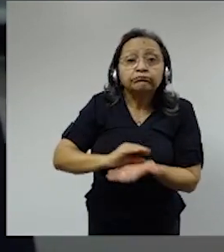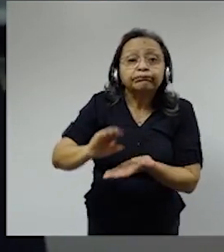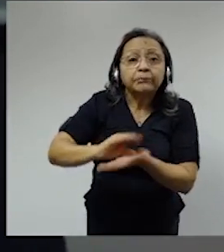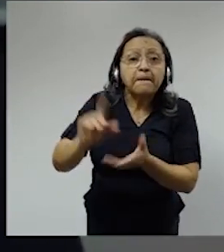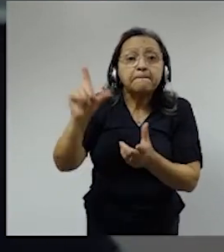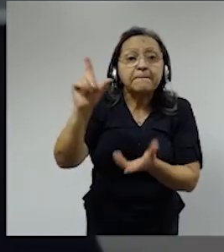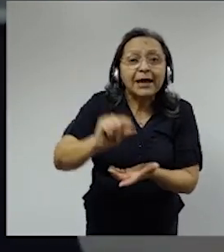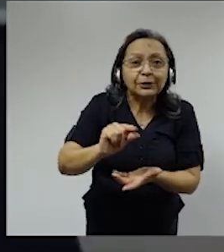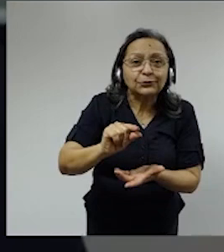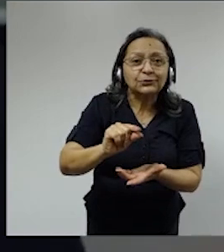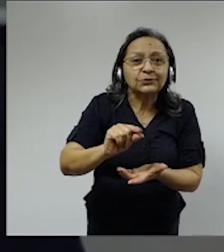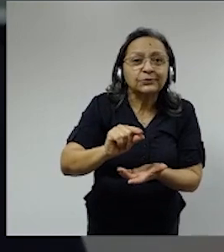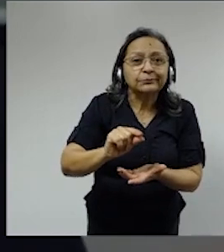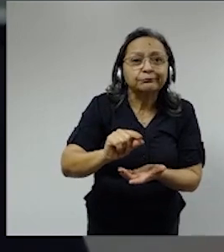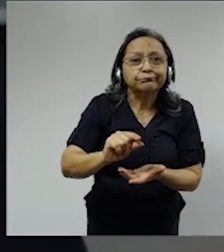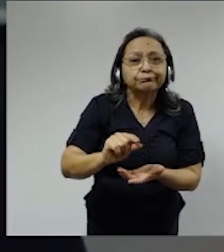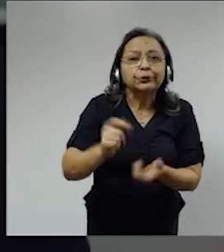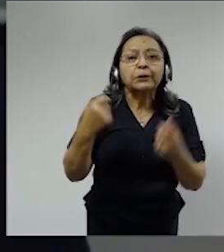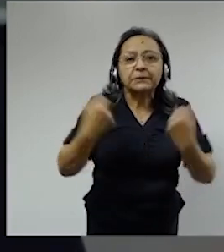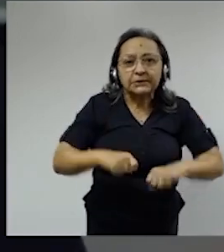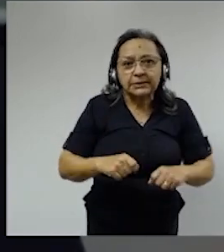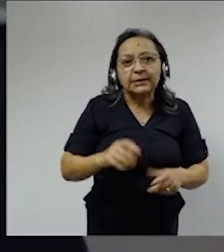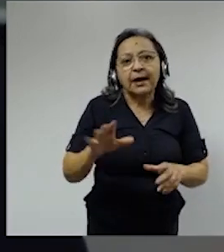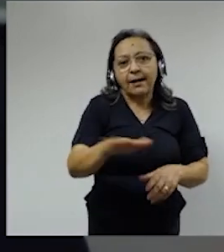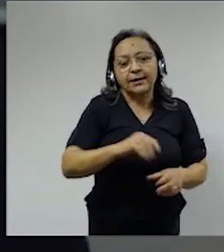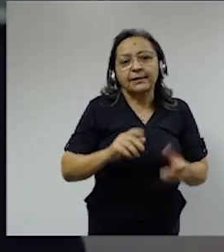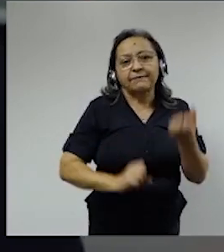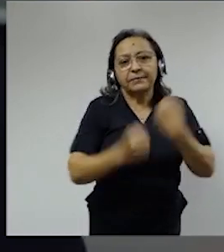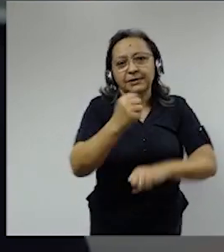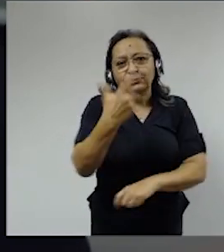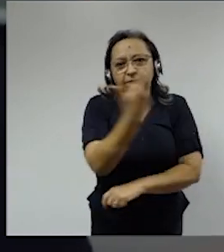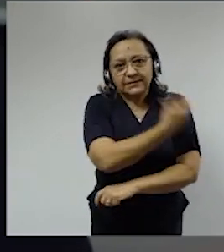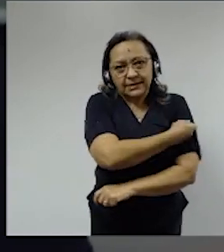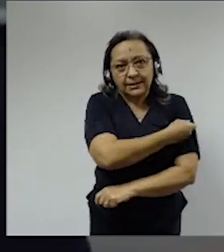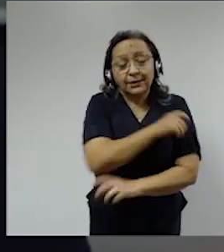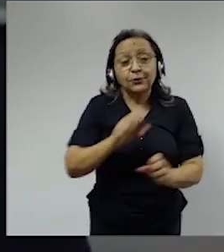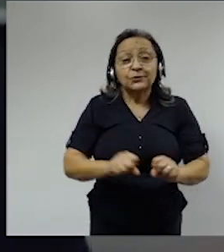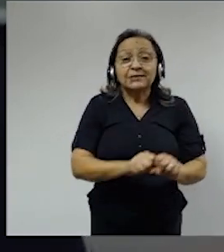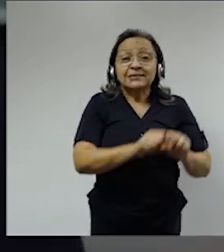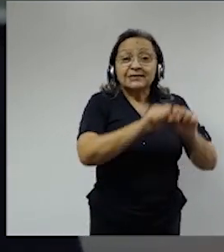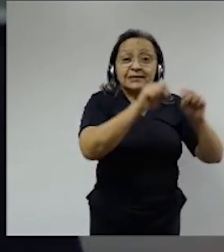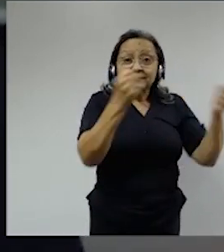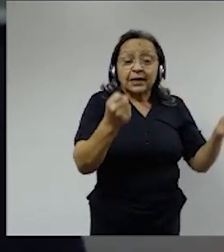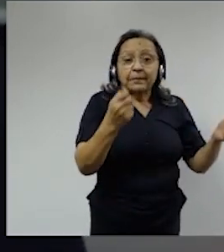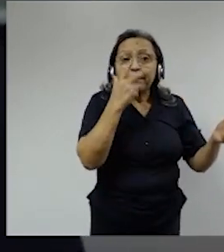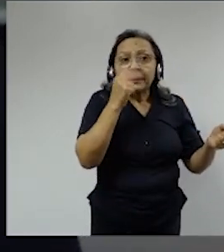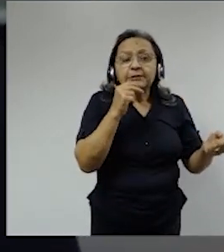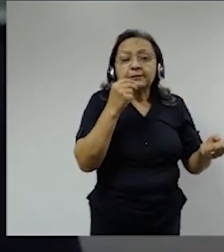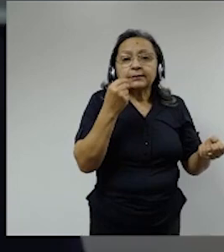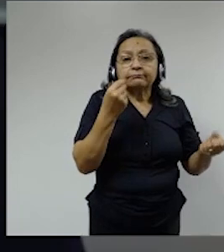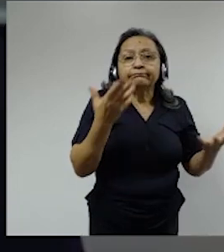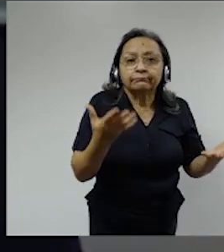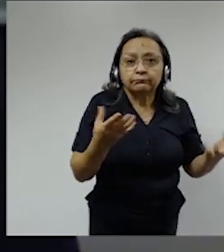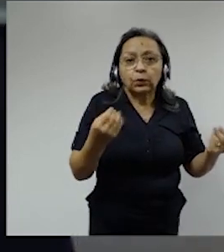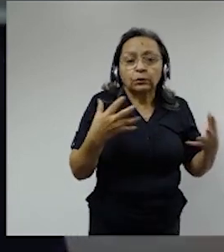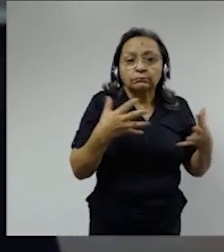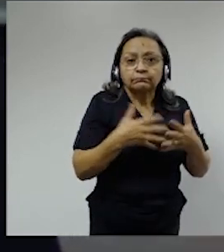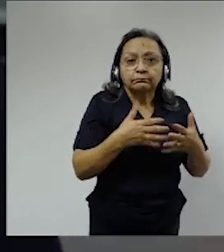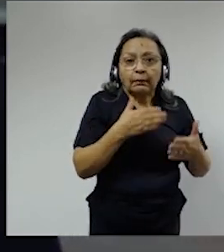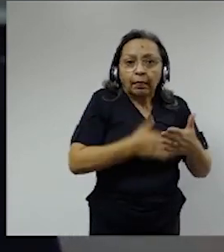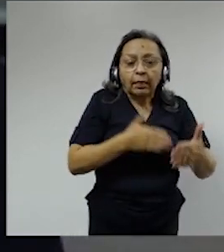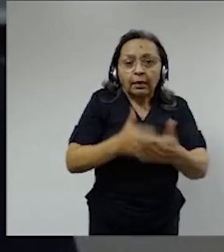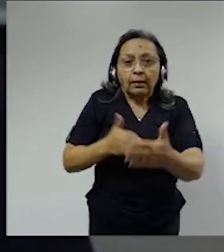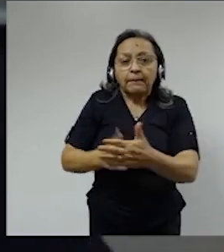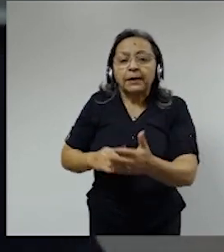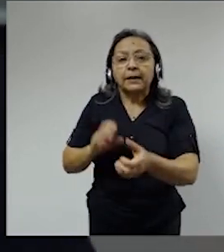décadas. O sistema patentário tem sido eficaz para inovações de medicamentos, para tratamento de doenças, mas não tanto